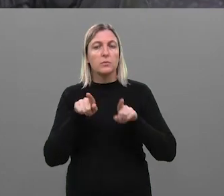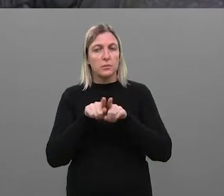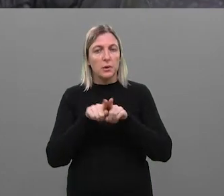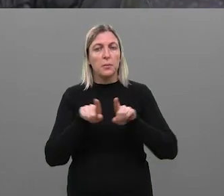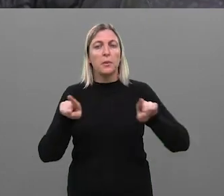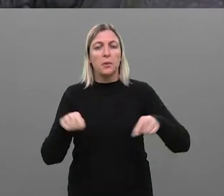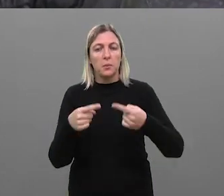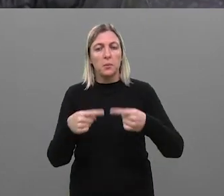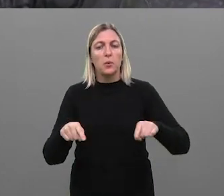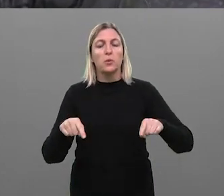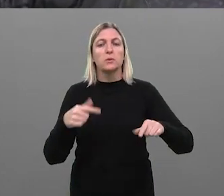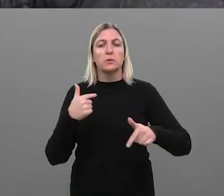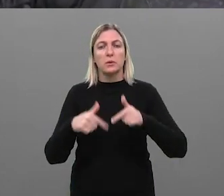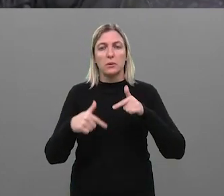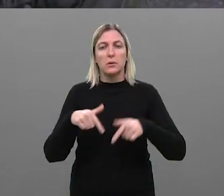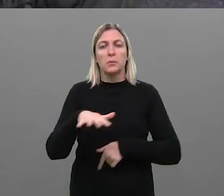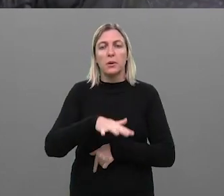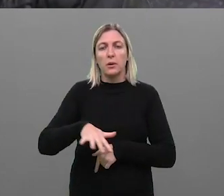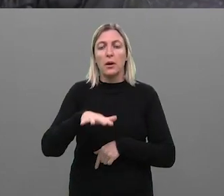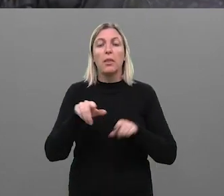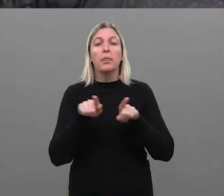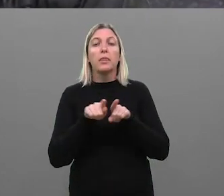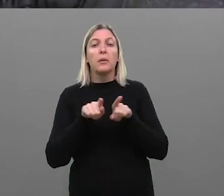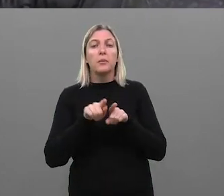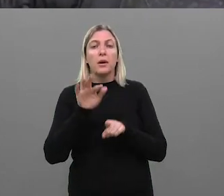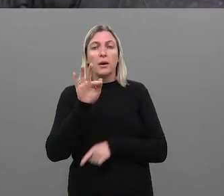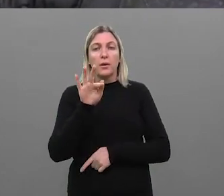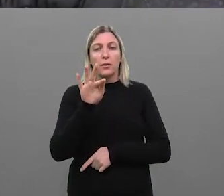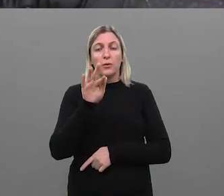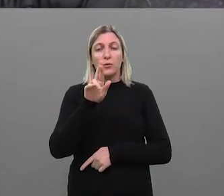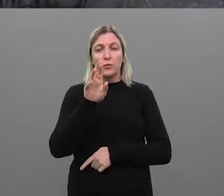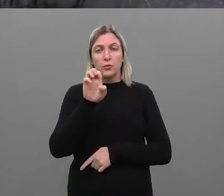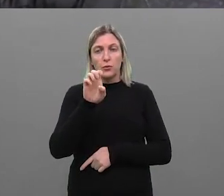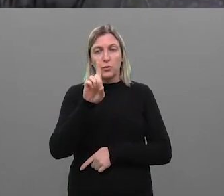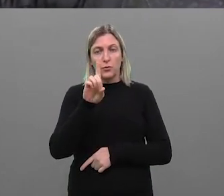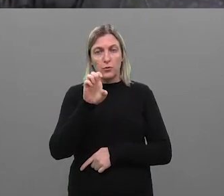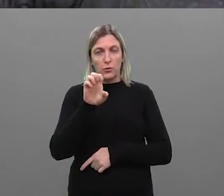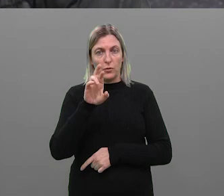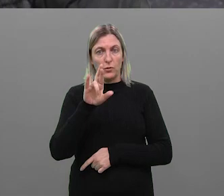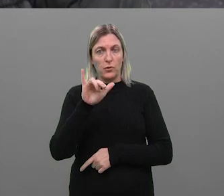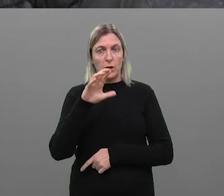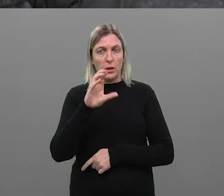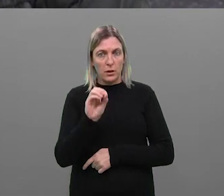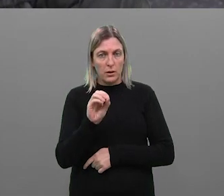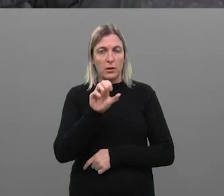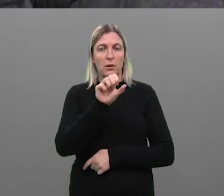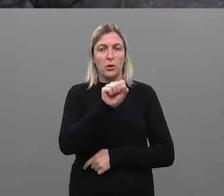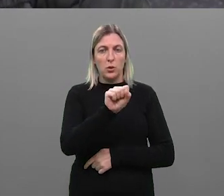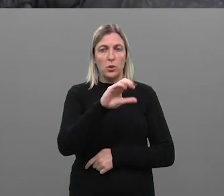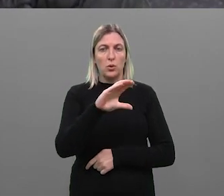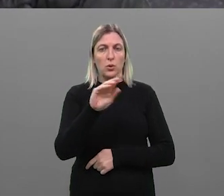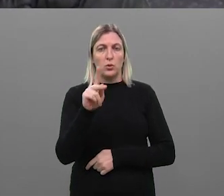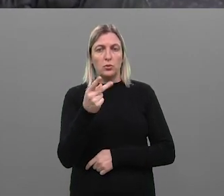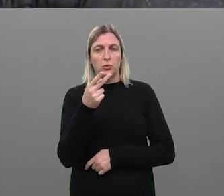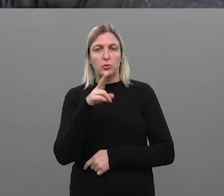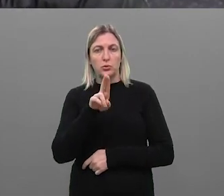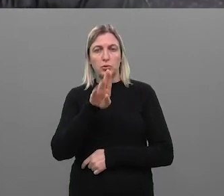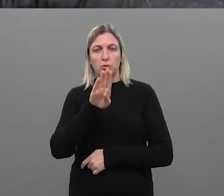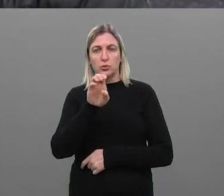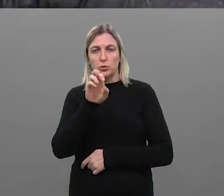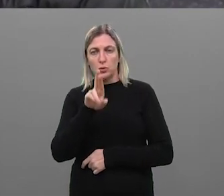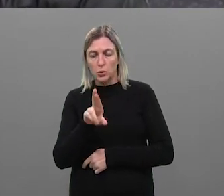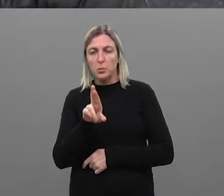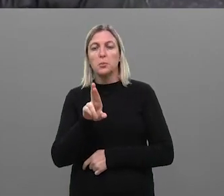Schubert que é um um gigante dentro da música que eu escrevi um livro Só sobre ele e ele vai ser fundamental